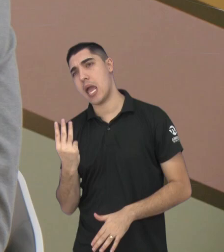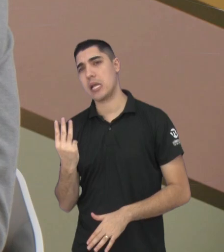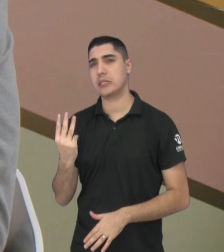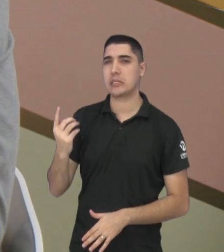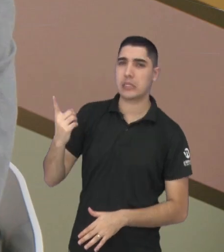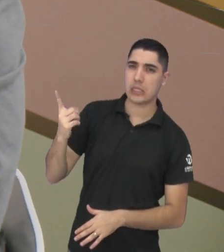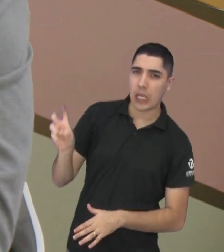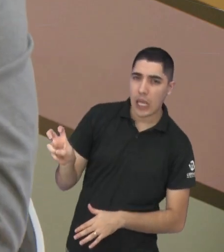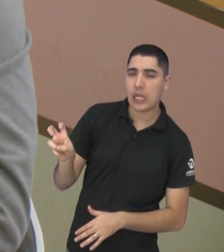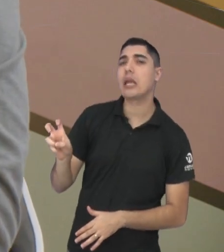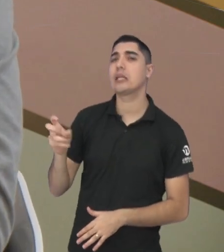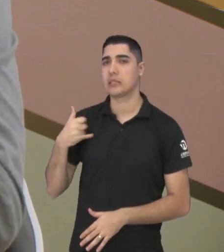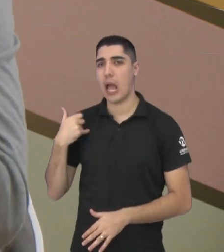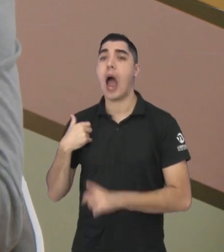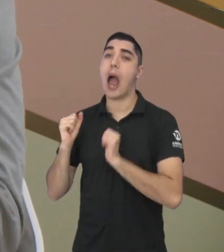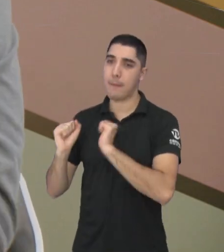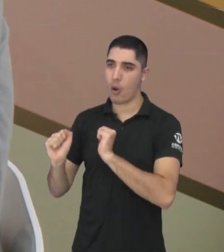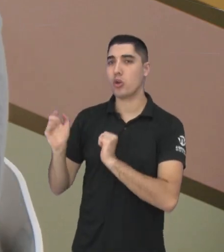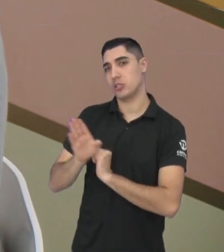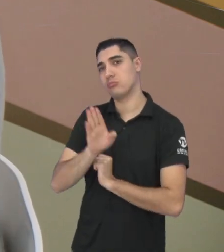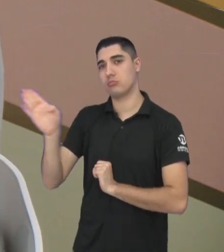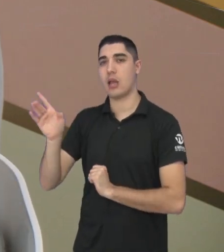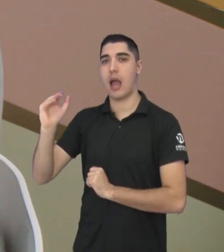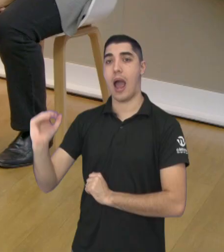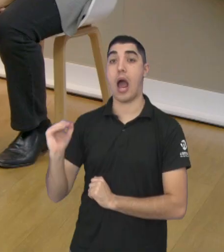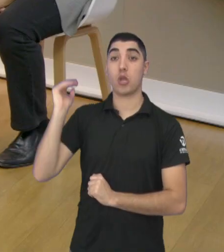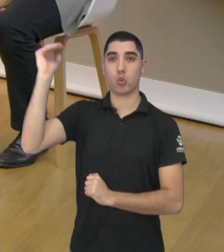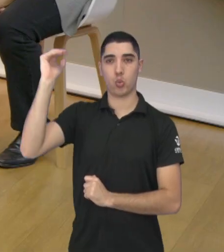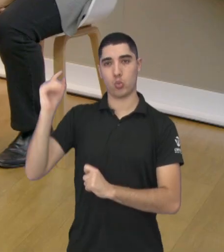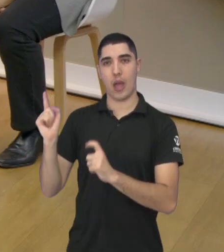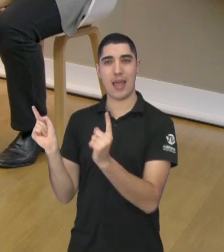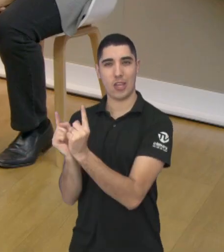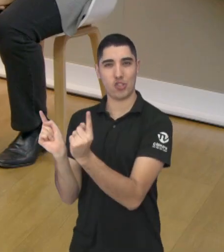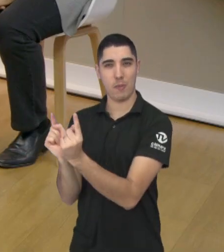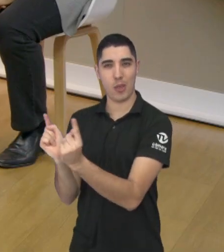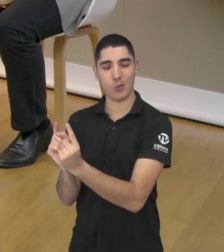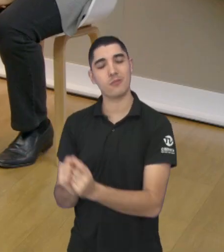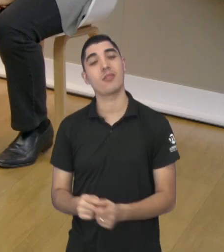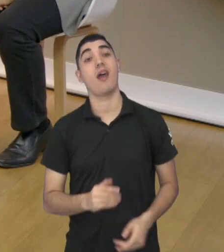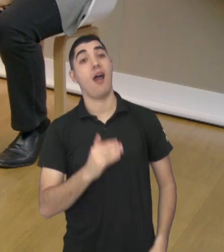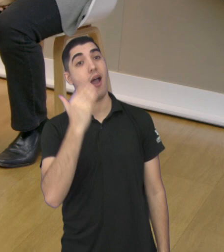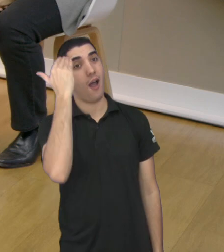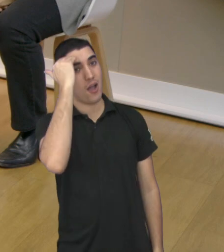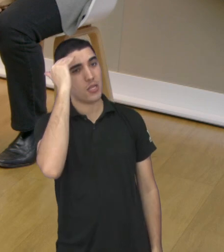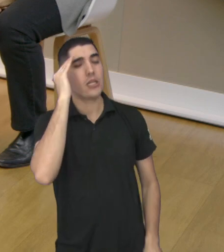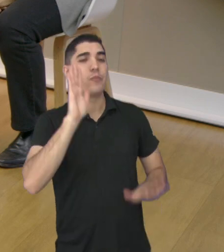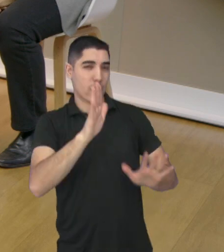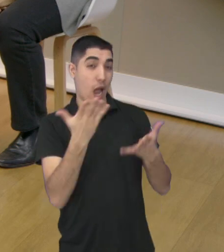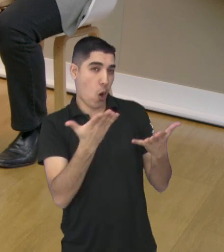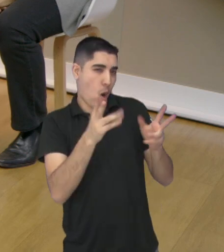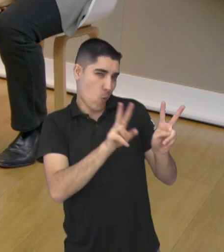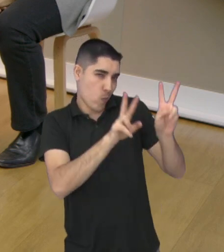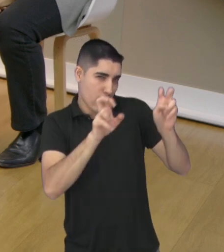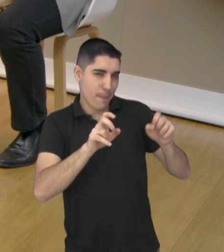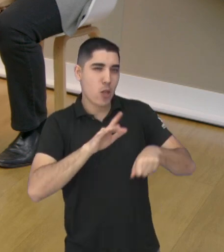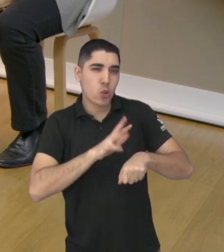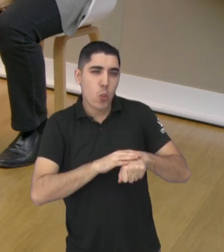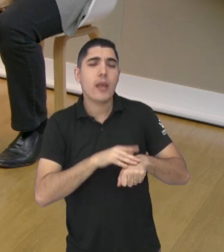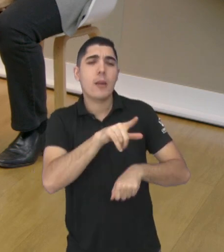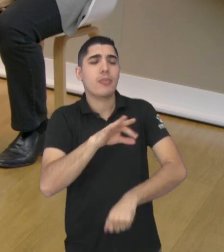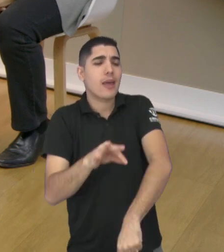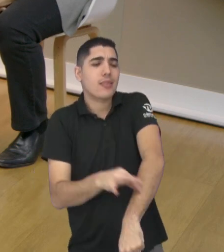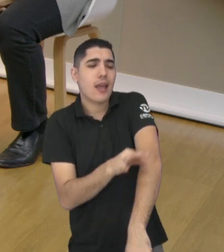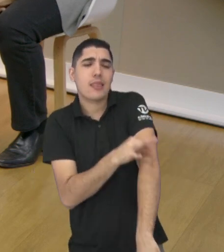do pronto-socorro, e ele direciona já para o atendimento adulto. Entendi, doutor. E agora, voltando lá às doenças virais, né, da